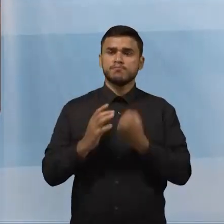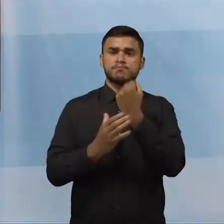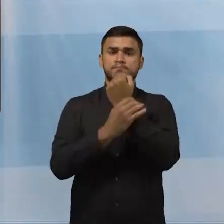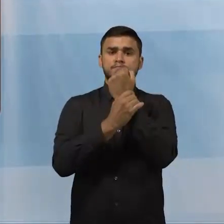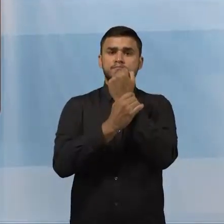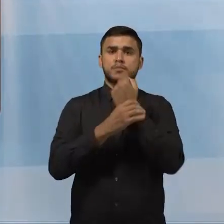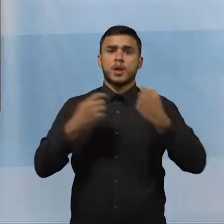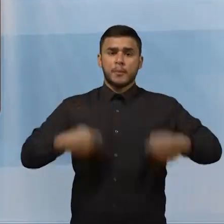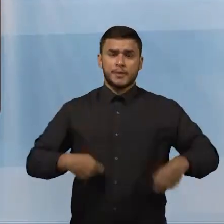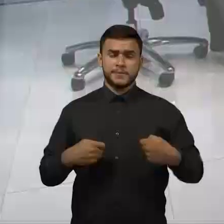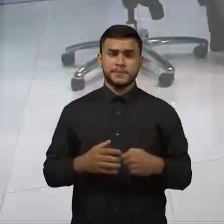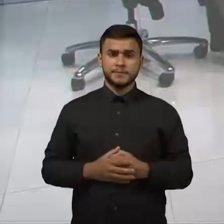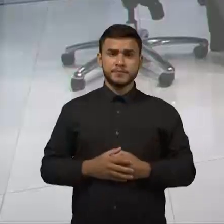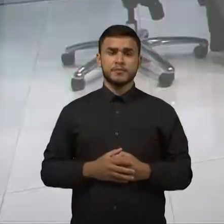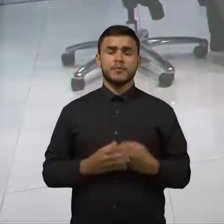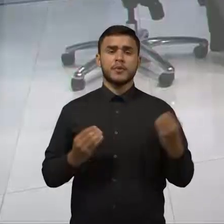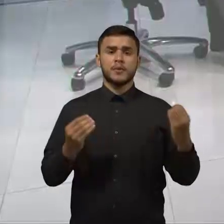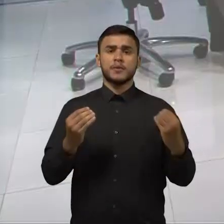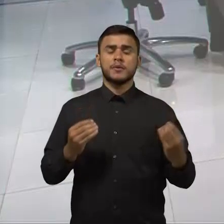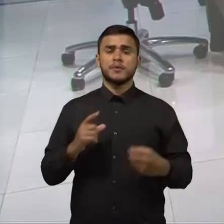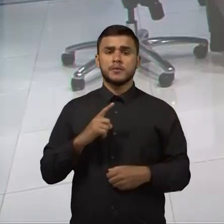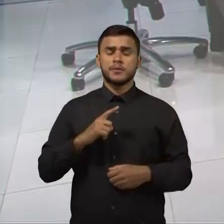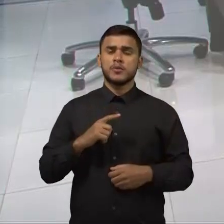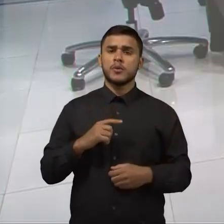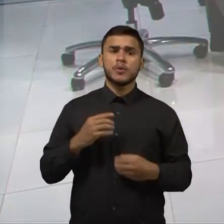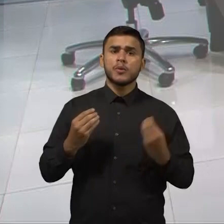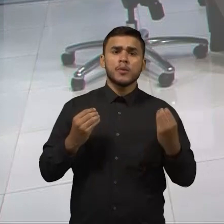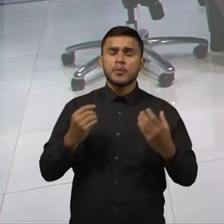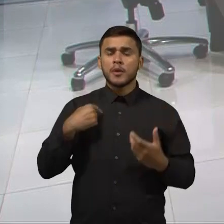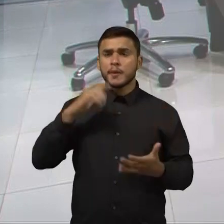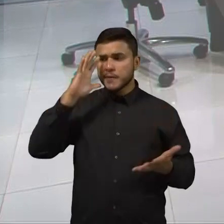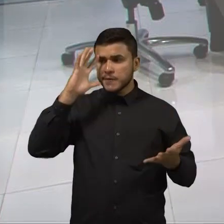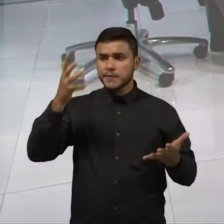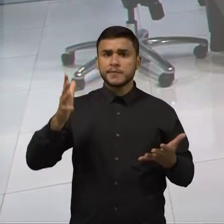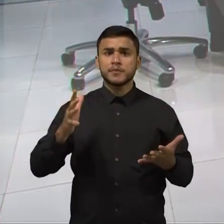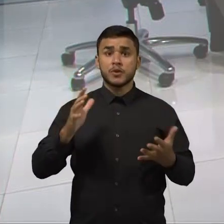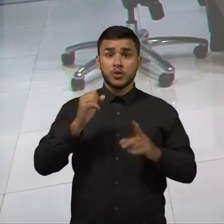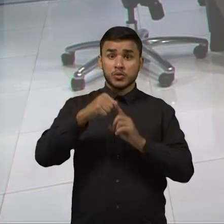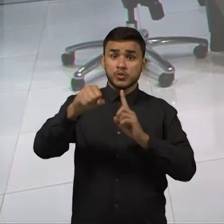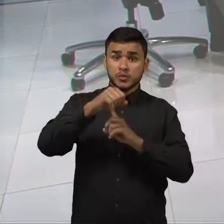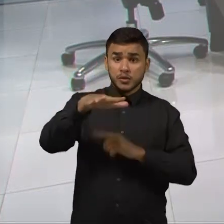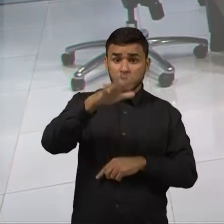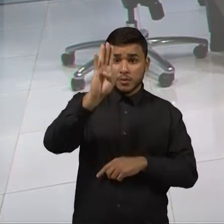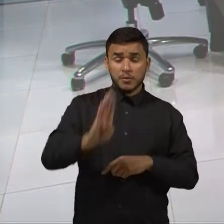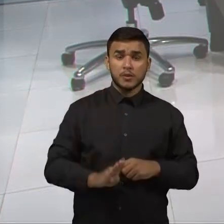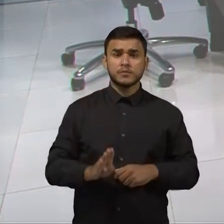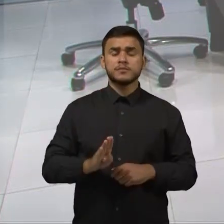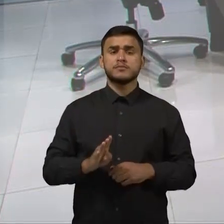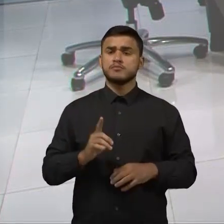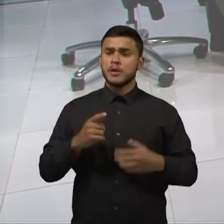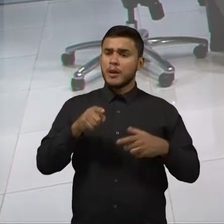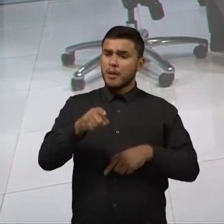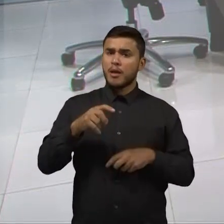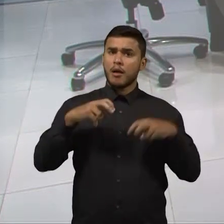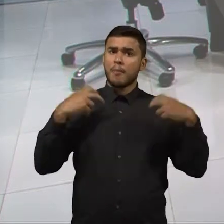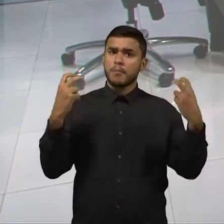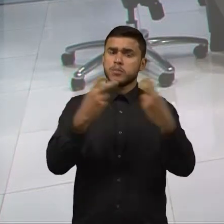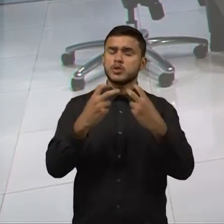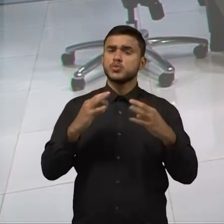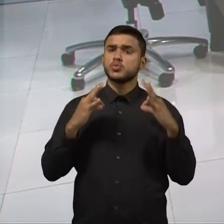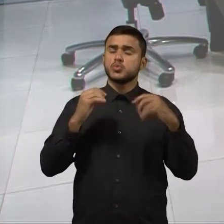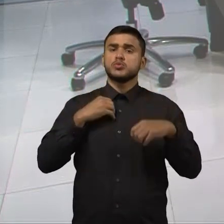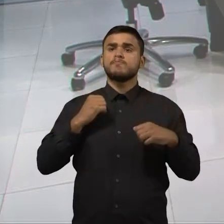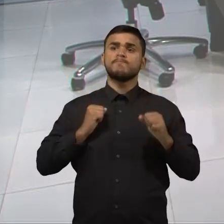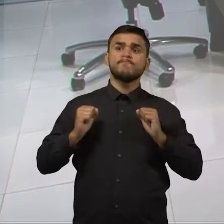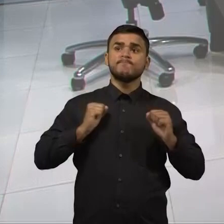guardar, não se debruçou sobre o mérito, que era aquilo que a sociedade brasileira esperava, e é aquilo que o réu, no caso o